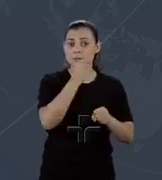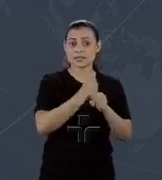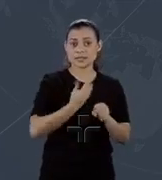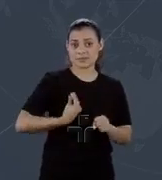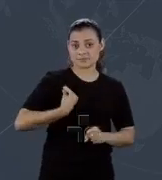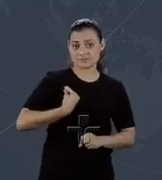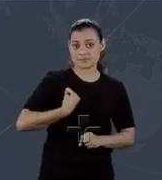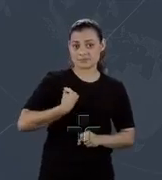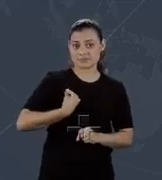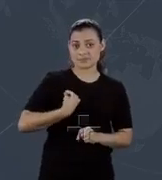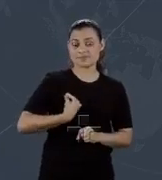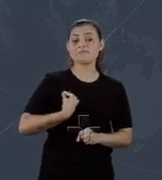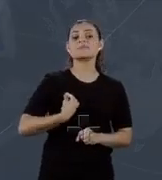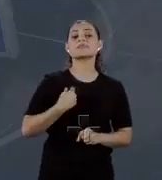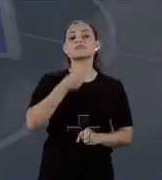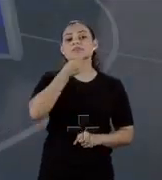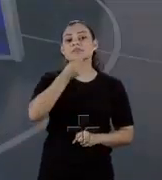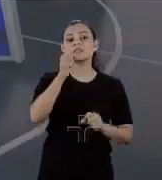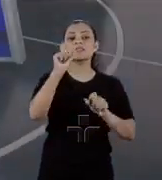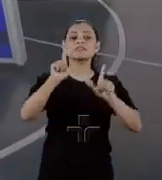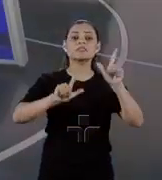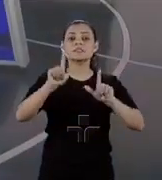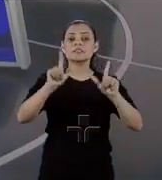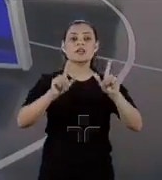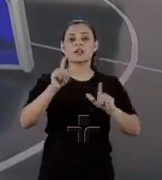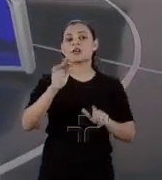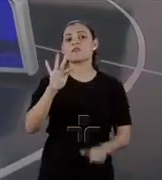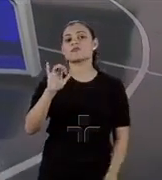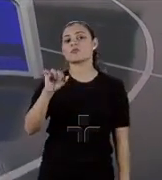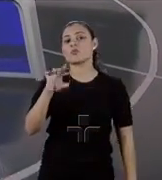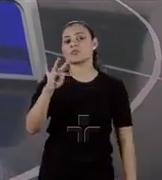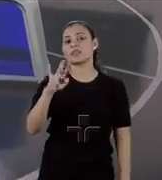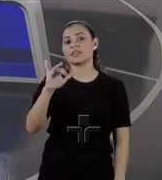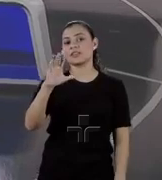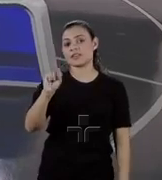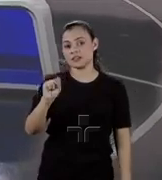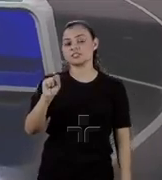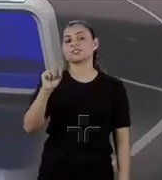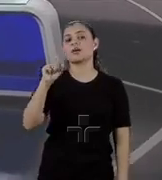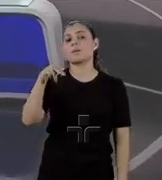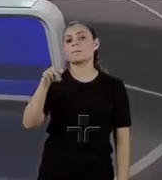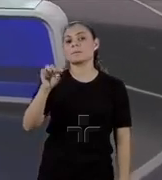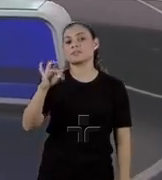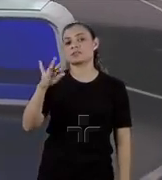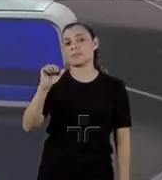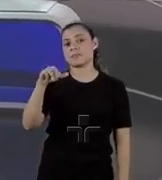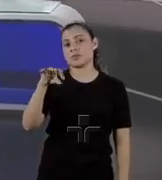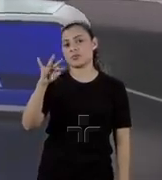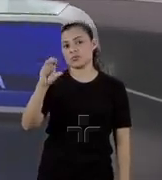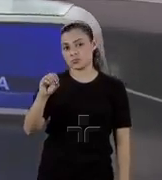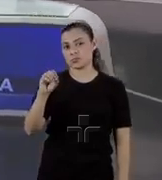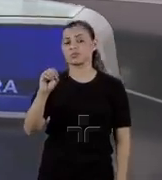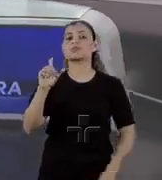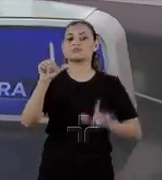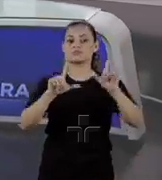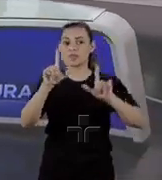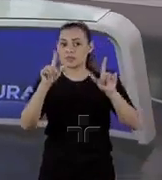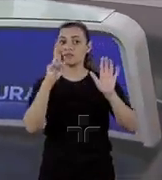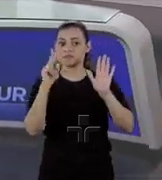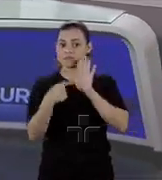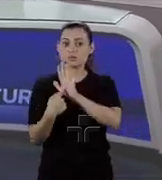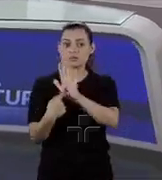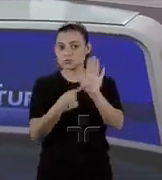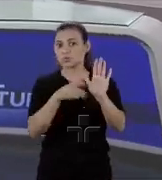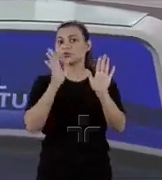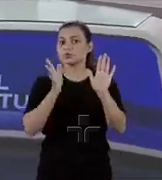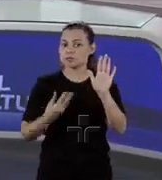naquele programa muito conhecido chamado Fronteiras do Pensamento. Esse livro, que o subtítulo está ali, A Era de Ódio na História,